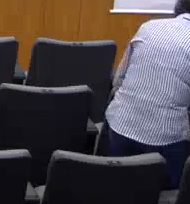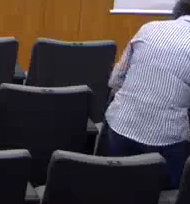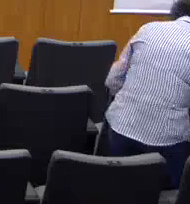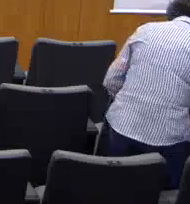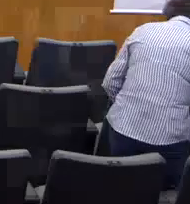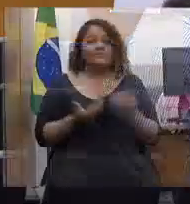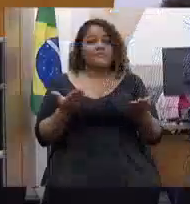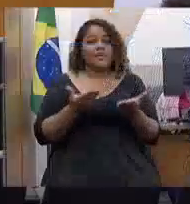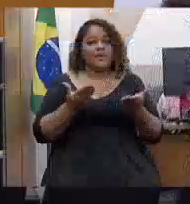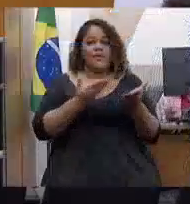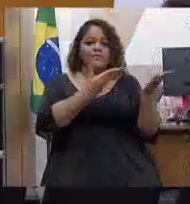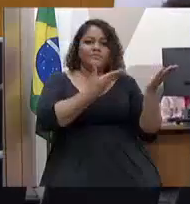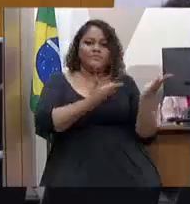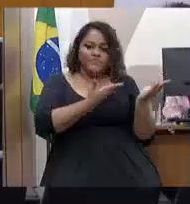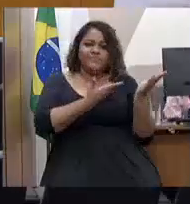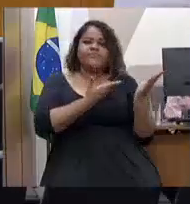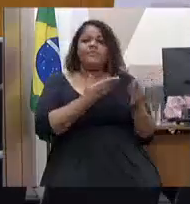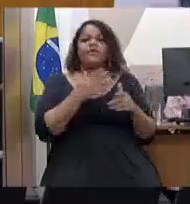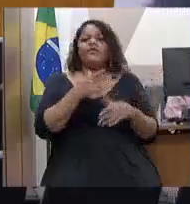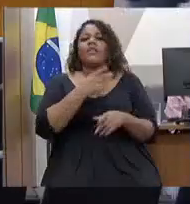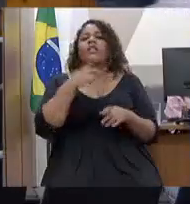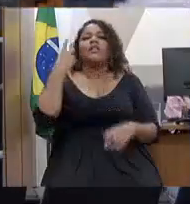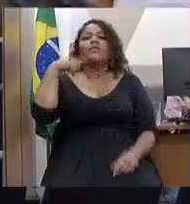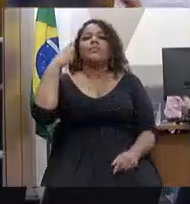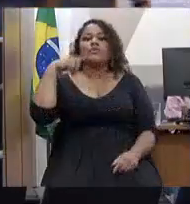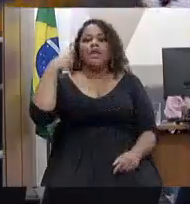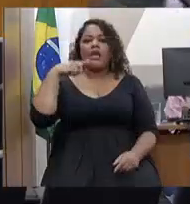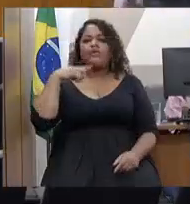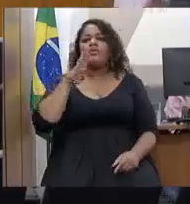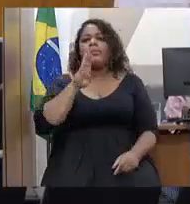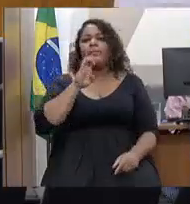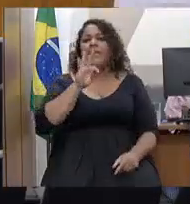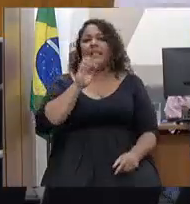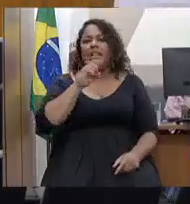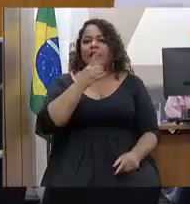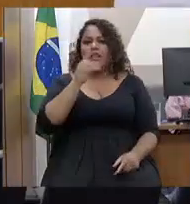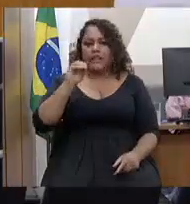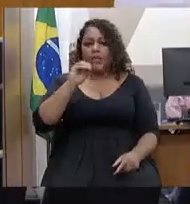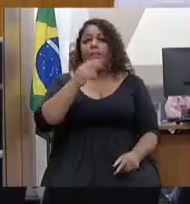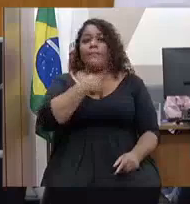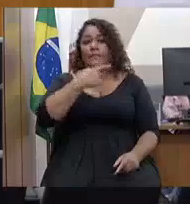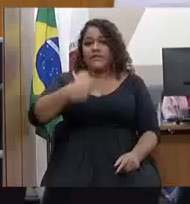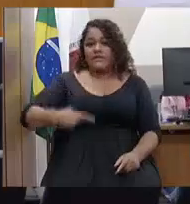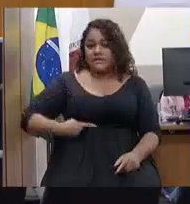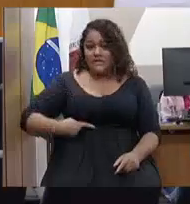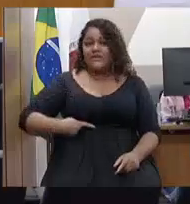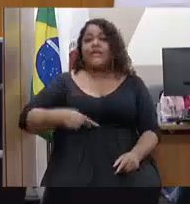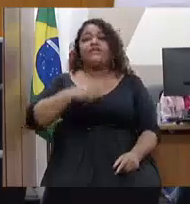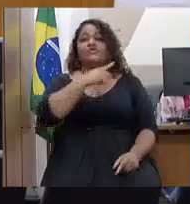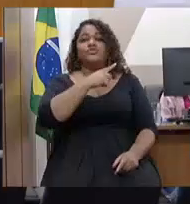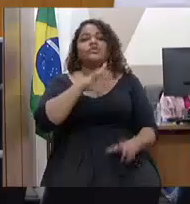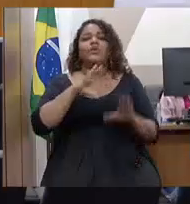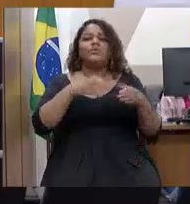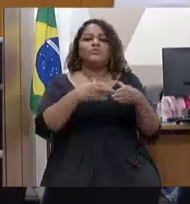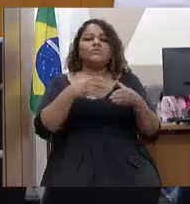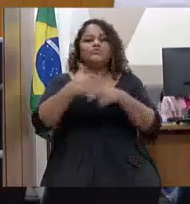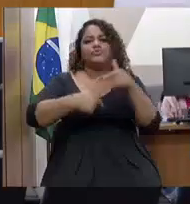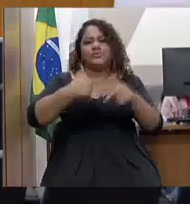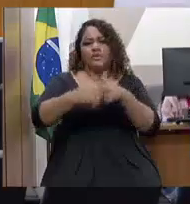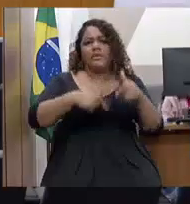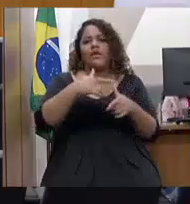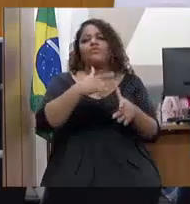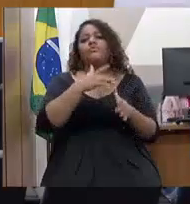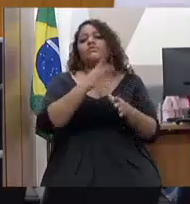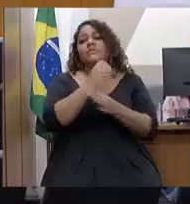com a palavra o deputado Betão presidente da Comissão do trabalho da Previdência da Assistência Social e autor do requerimento